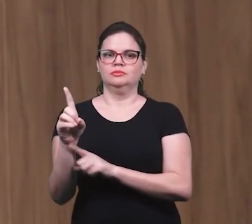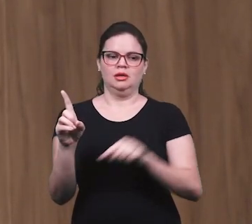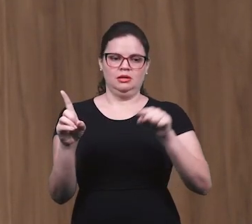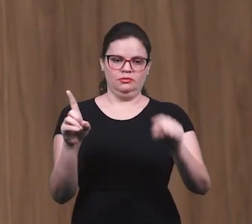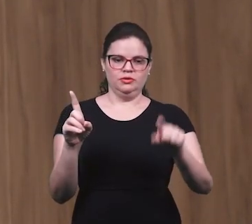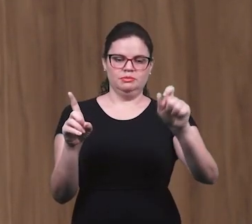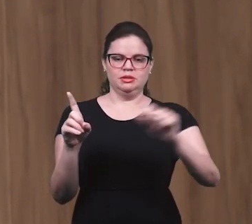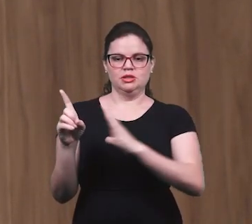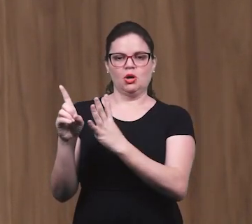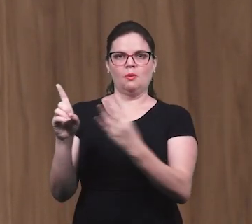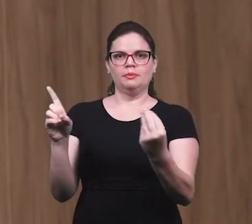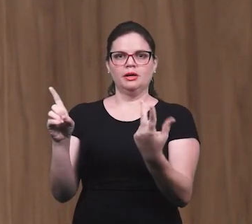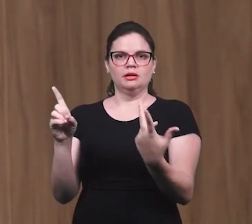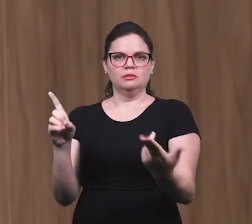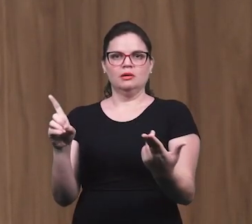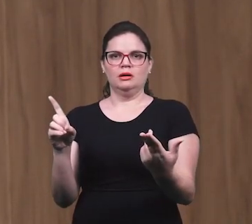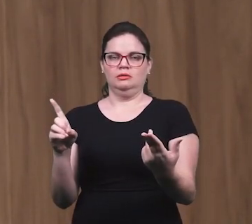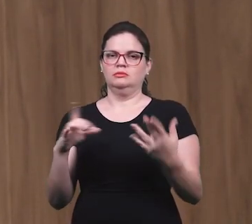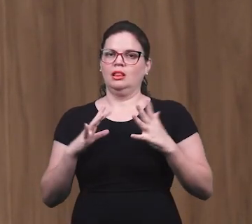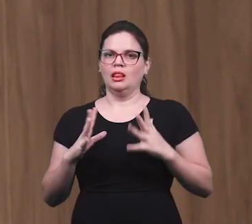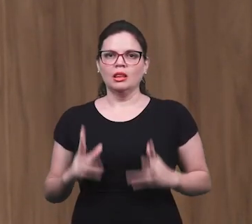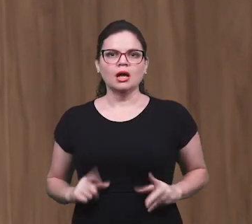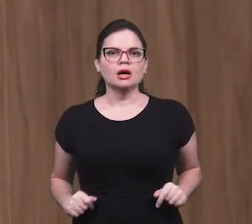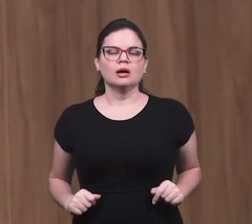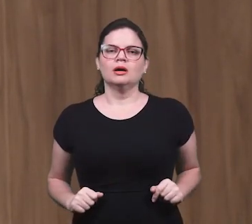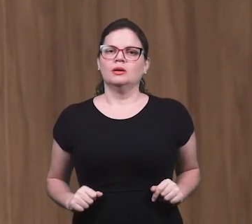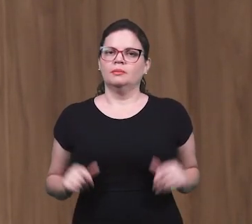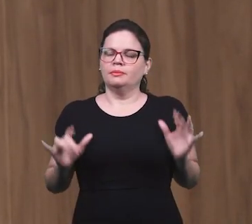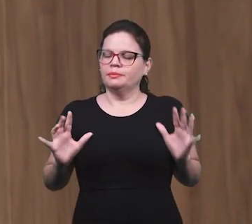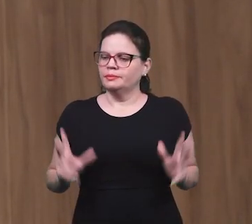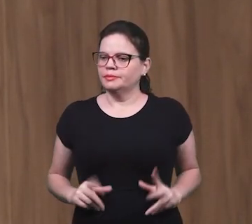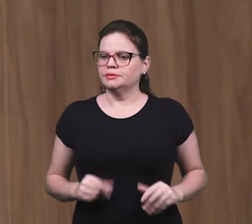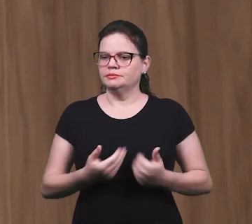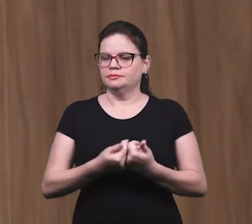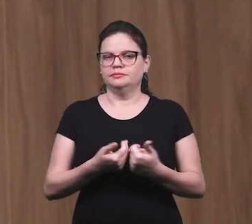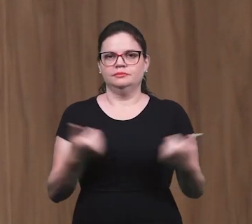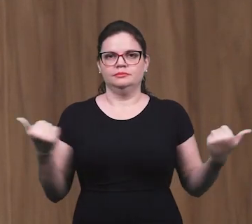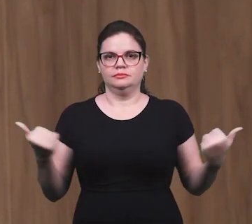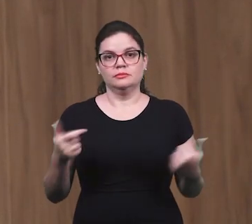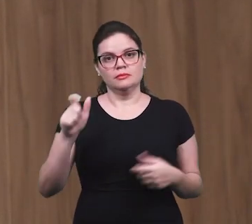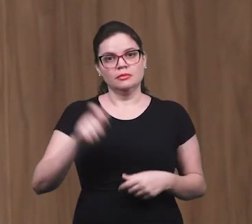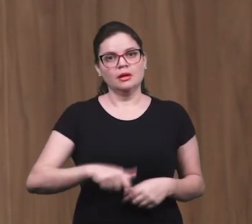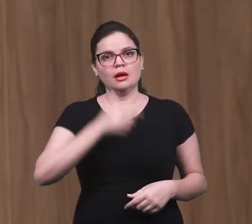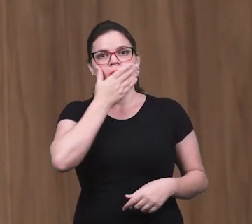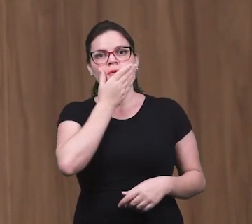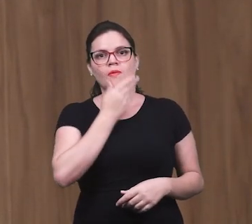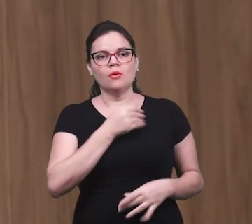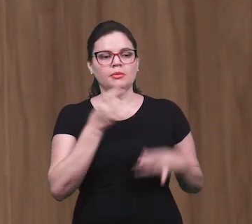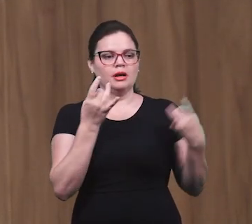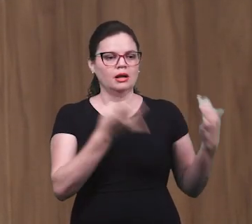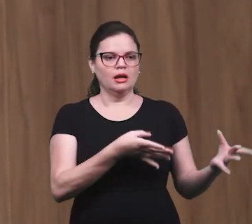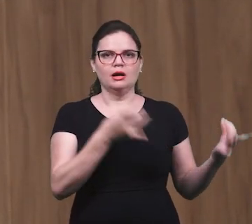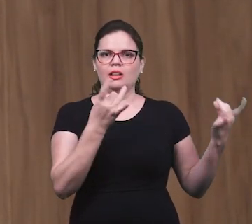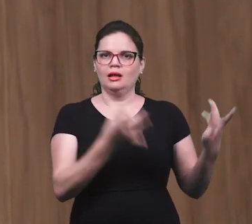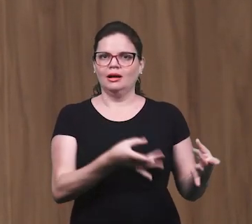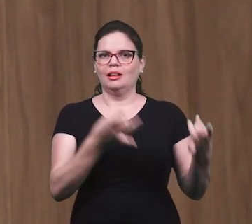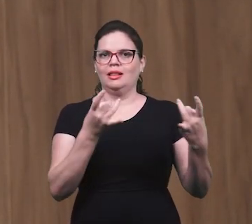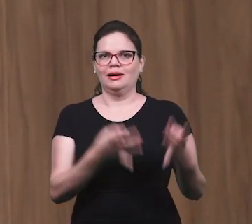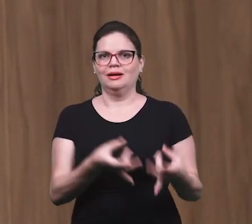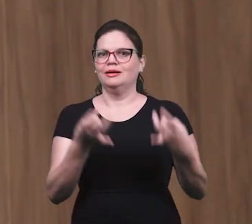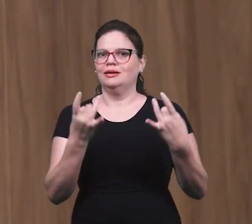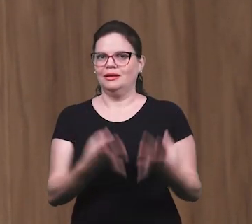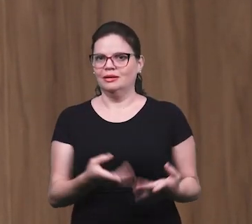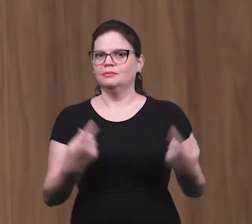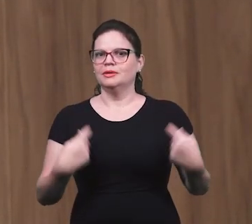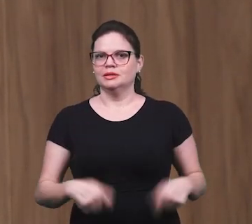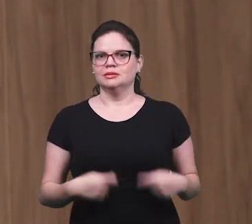dar exemplo e ser um exemplo de pureza, de separação, um homem que ia renunciar muitas coisas que nós estamos vendo aqui.